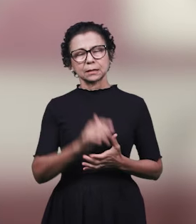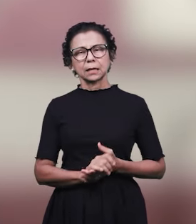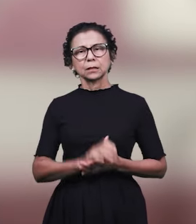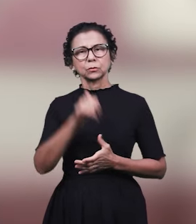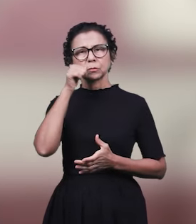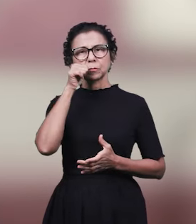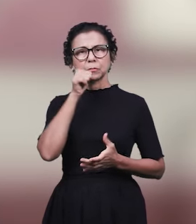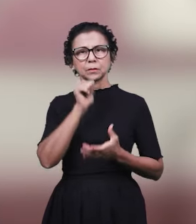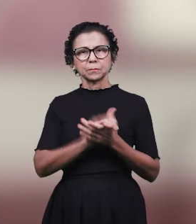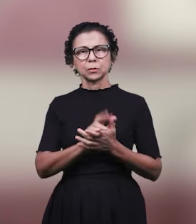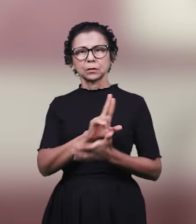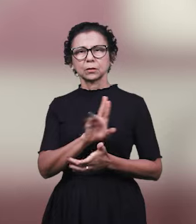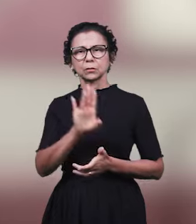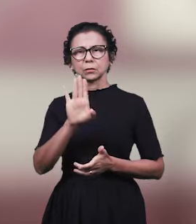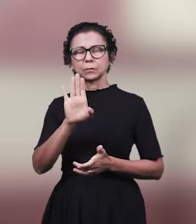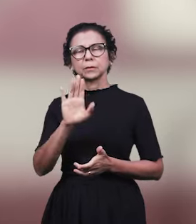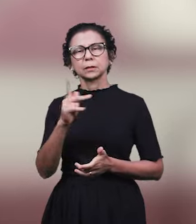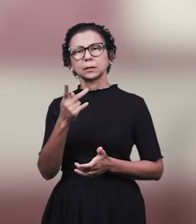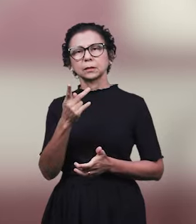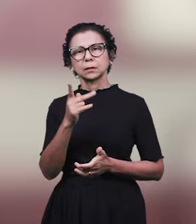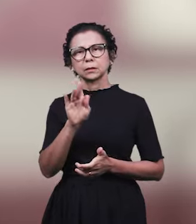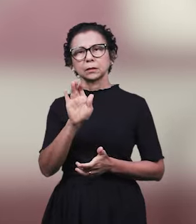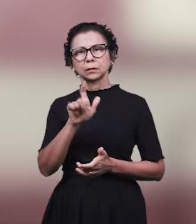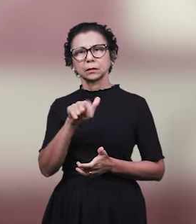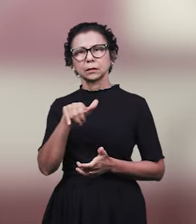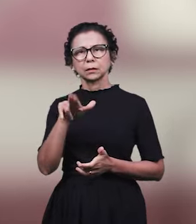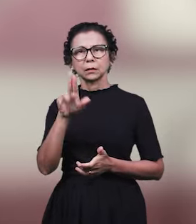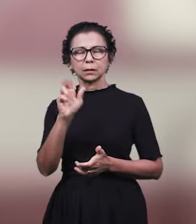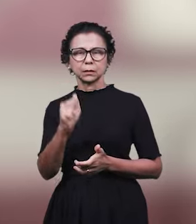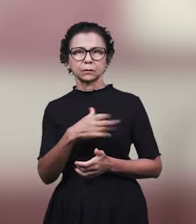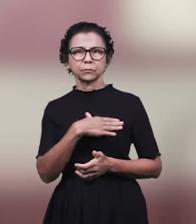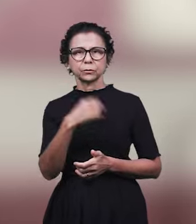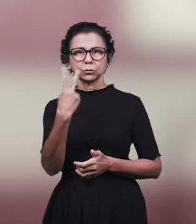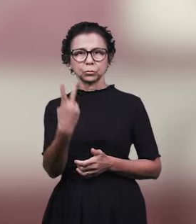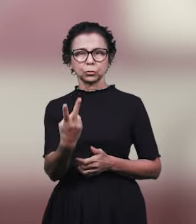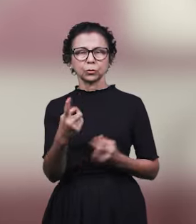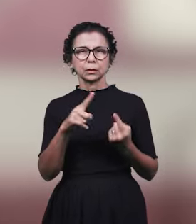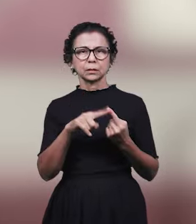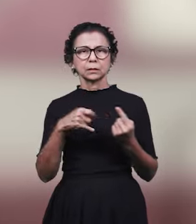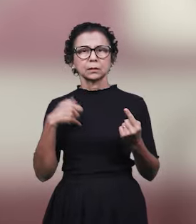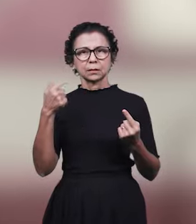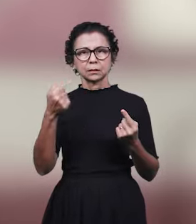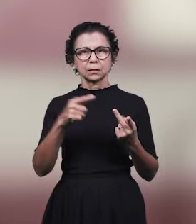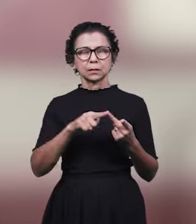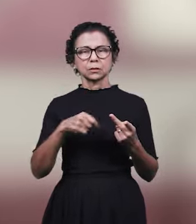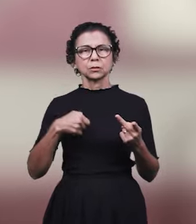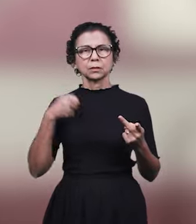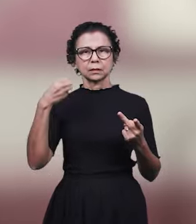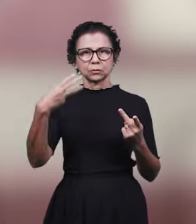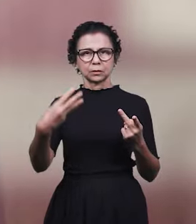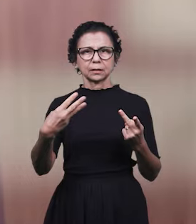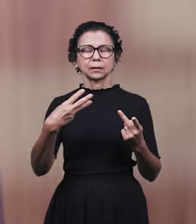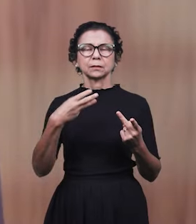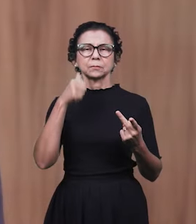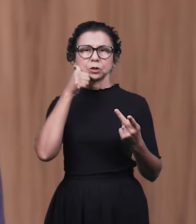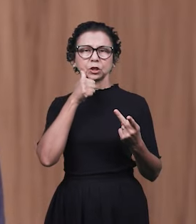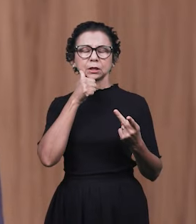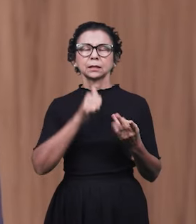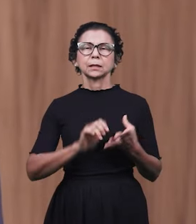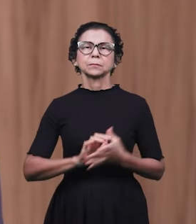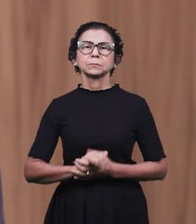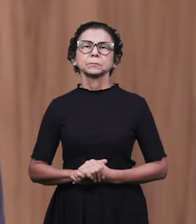Sou casado já tem 15 anos, tenho 2 filhos, Benjamin, de 7 anos, e a Rebeca, de 3 anos.